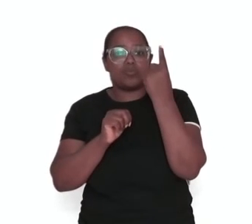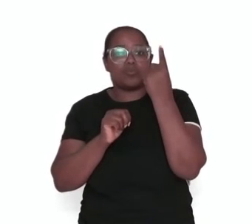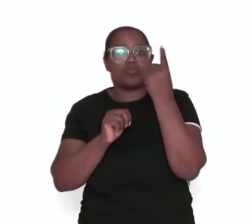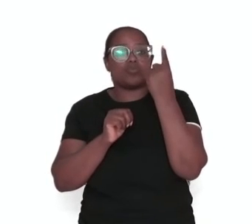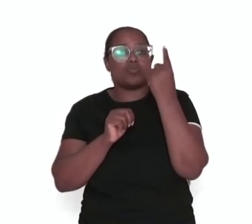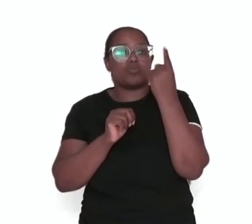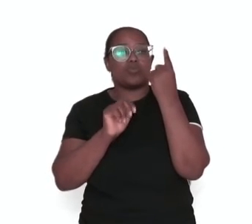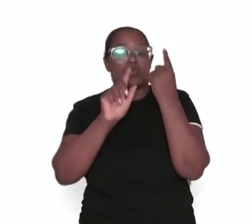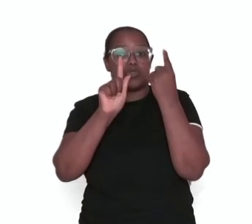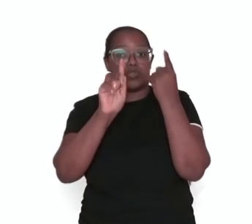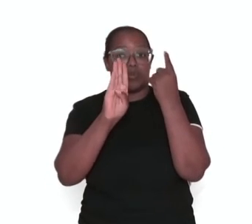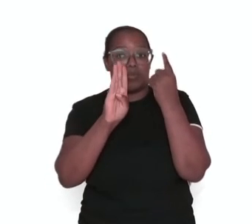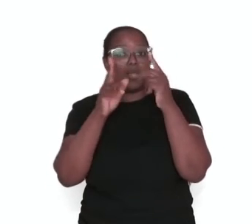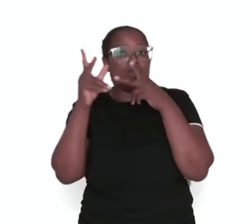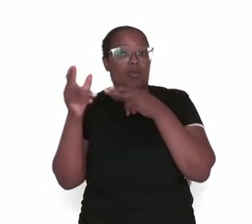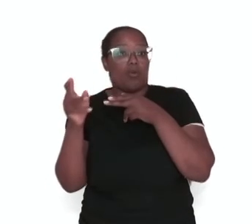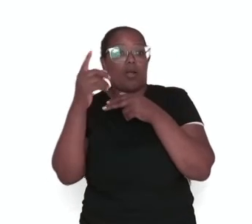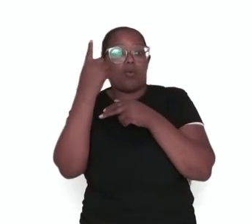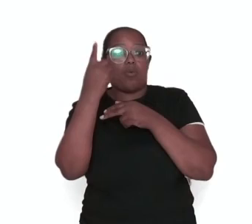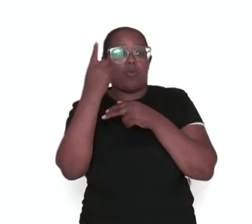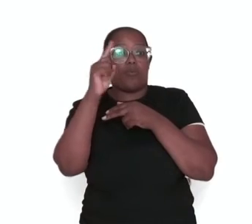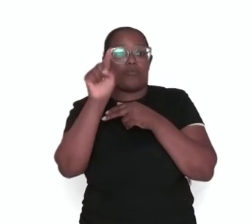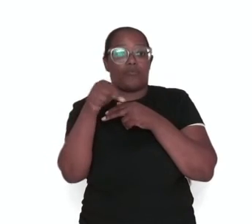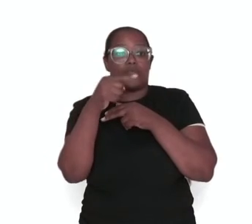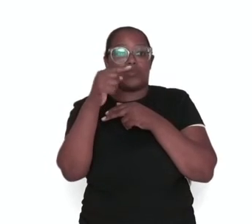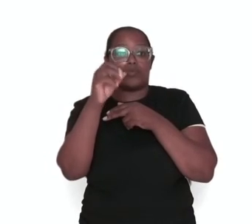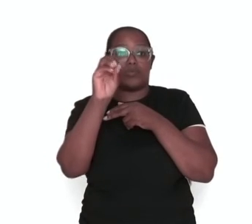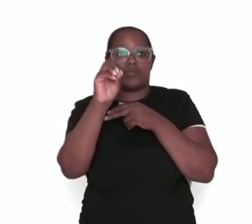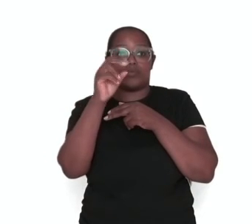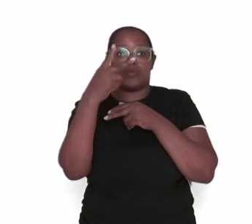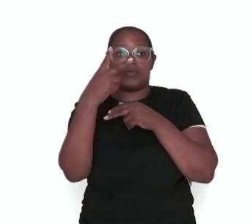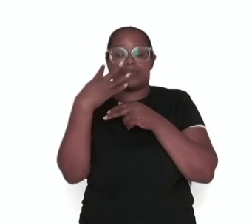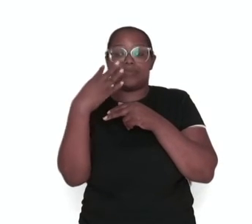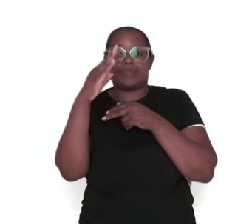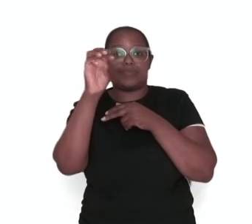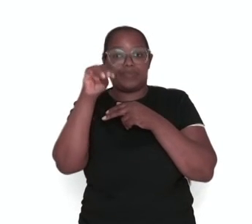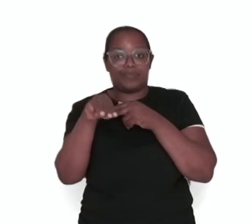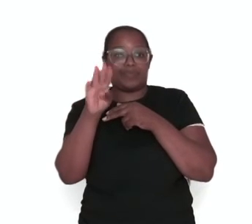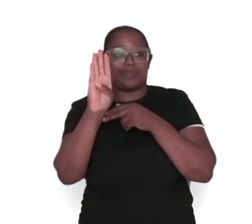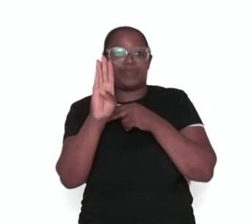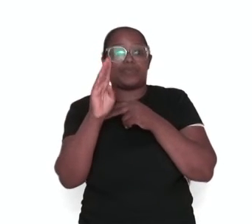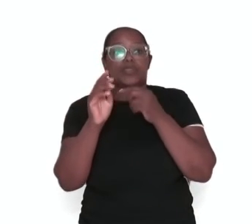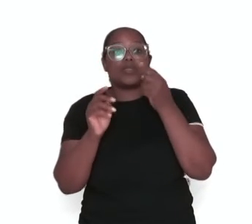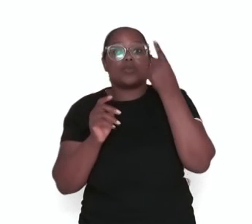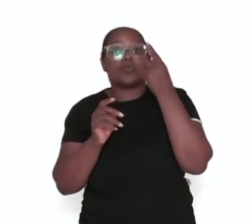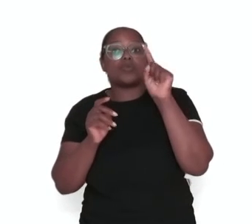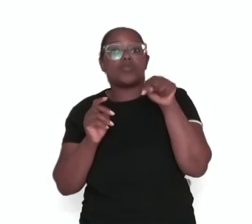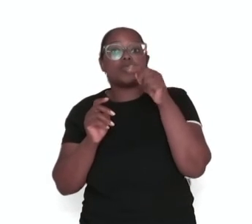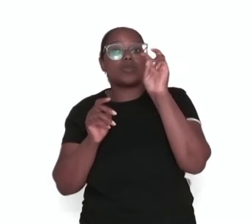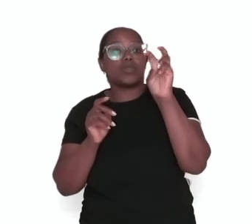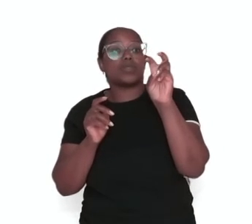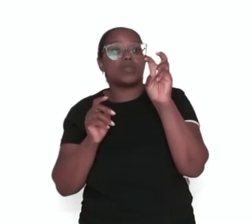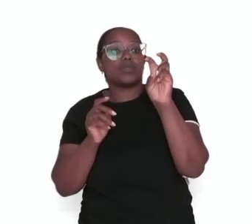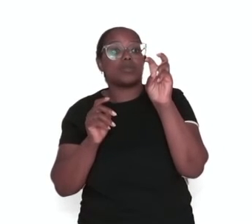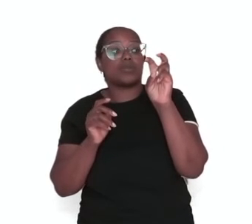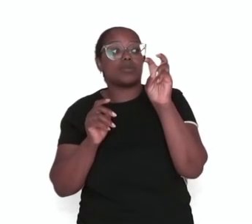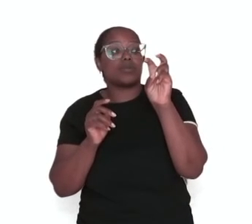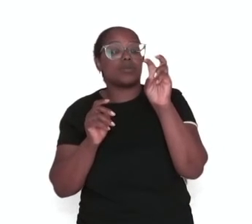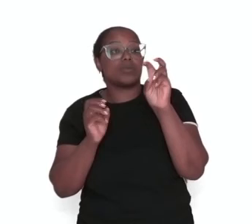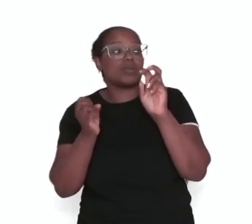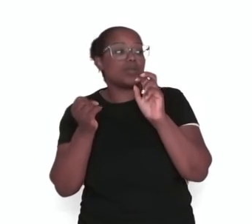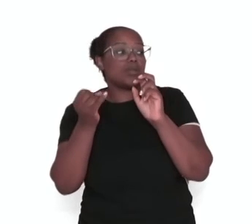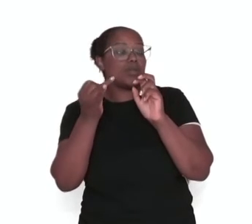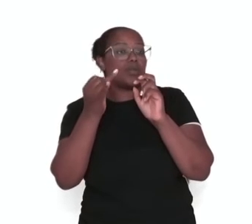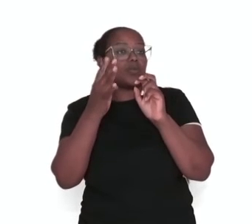gigabyte corresponde a 1024 megabytes. Eu quero saber 1,5 gigabyte. Quanto